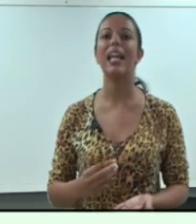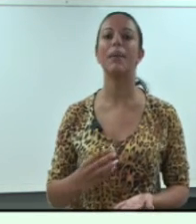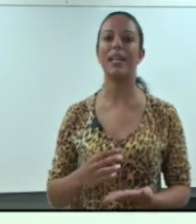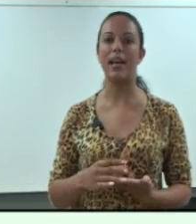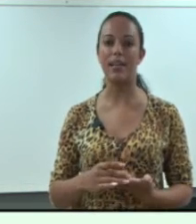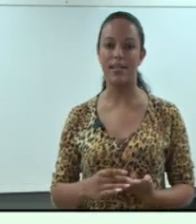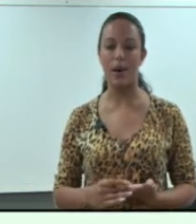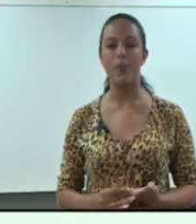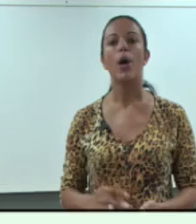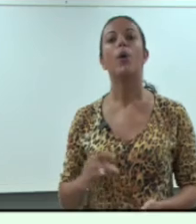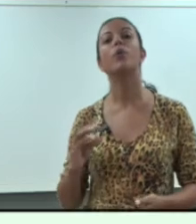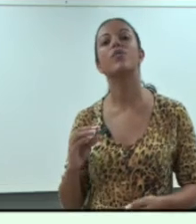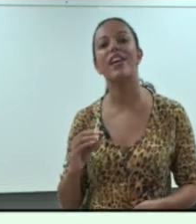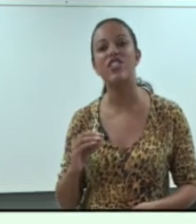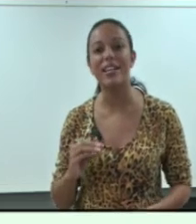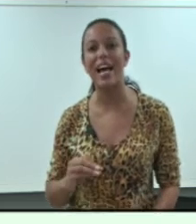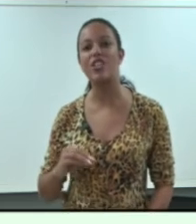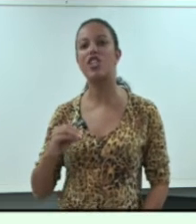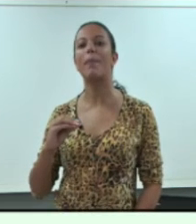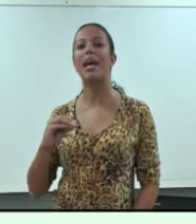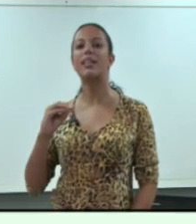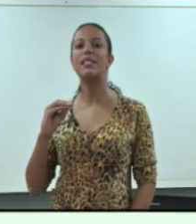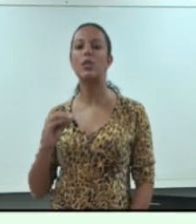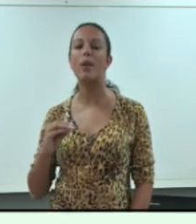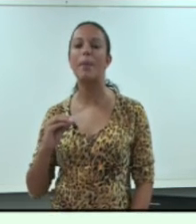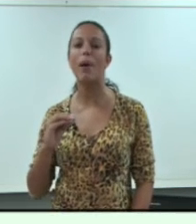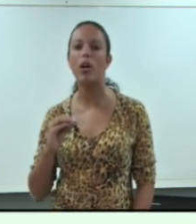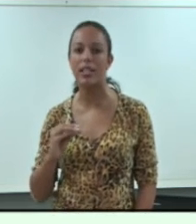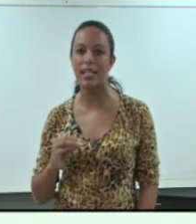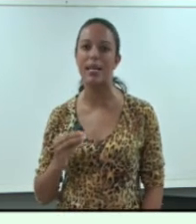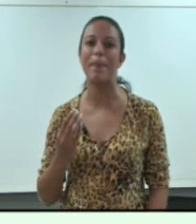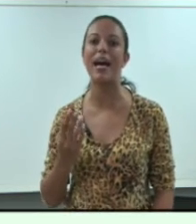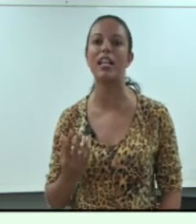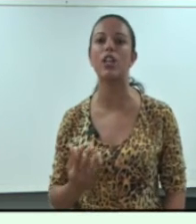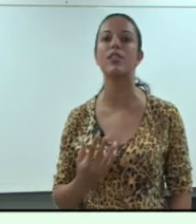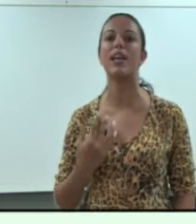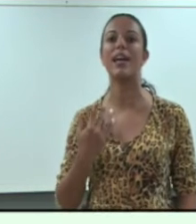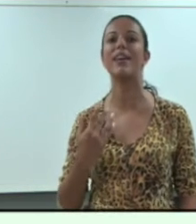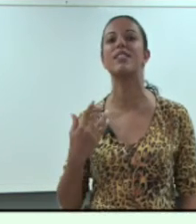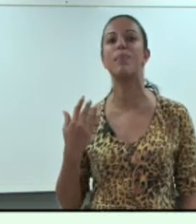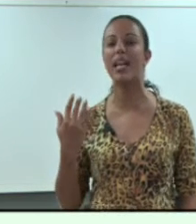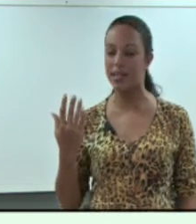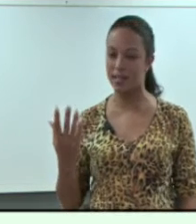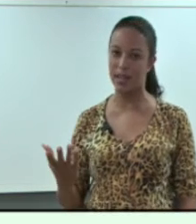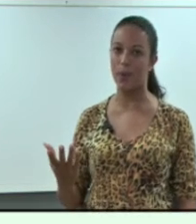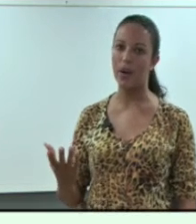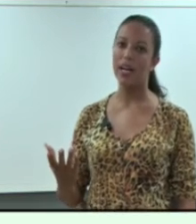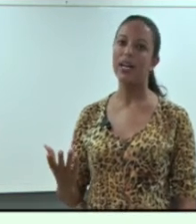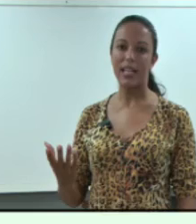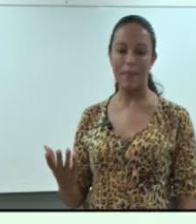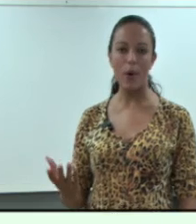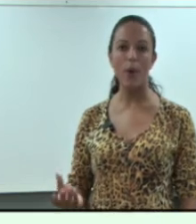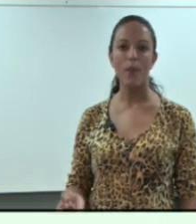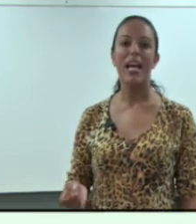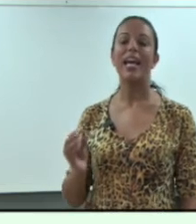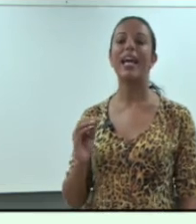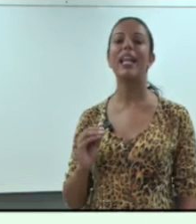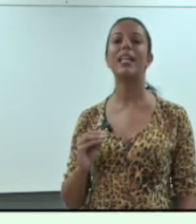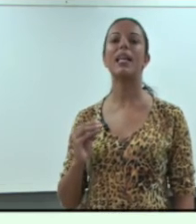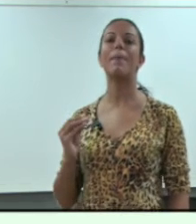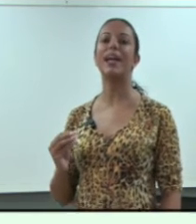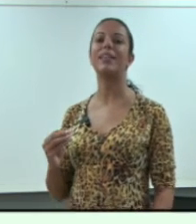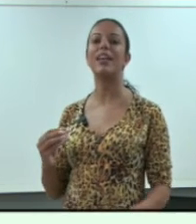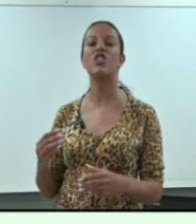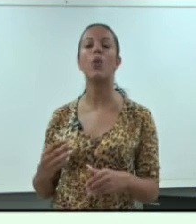alimentação Os Vegetais também é de suma importância para nossa respiração tá bom